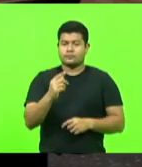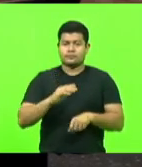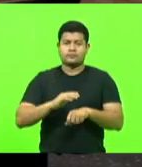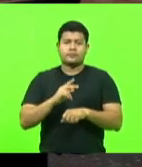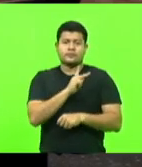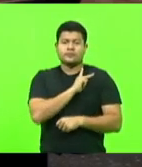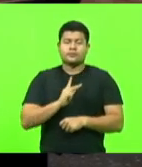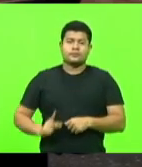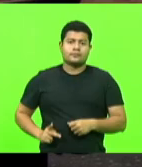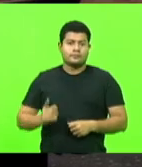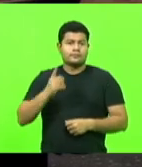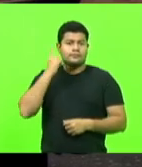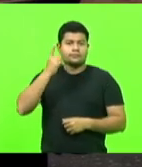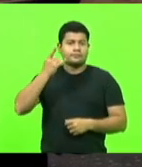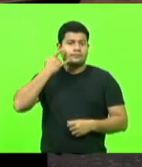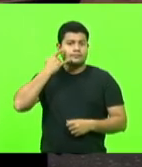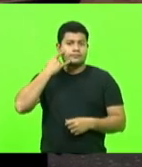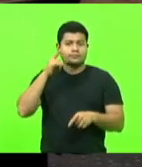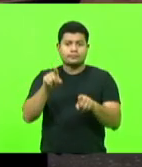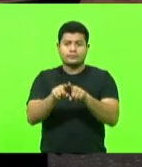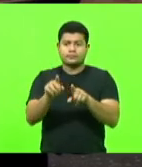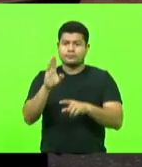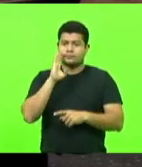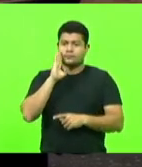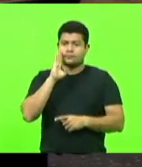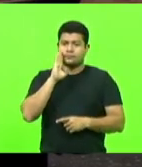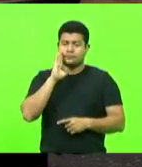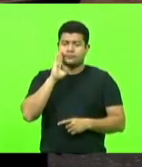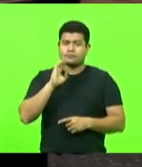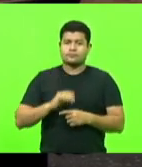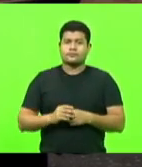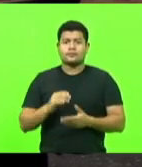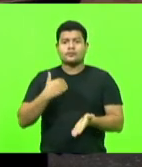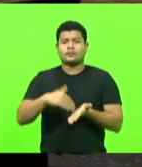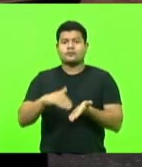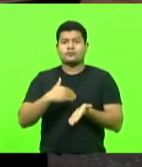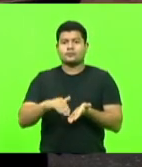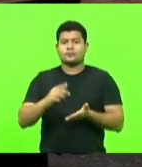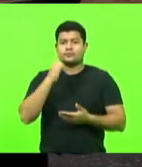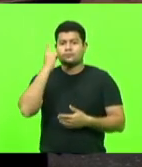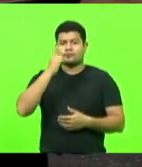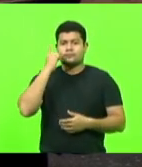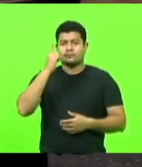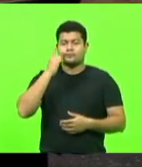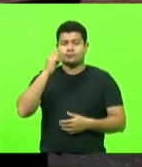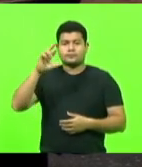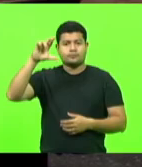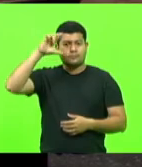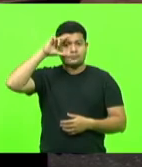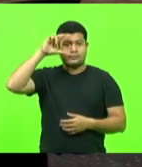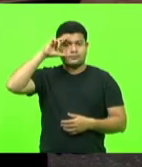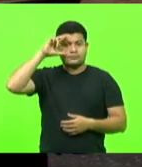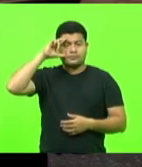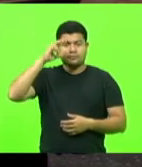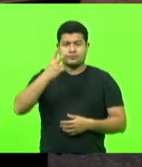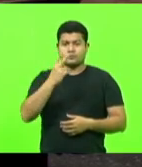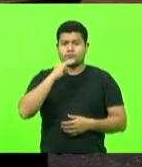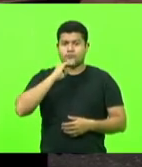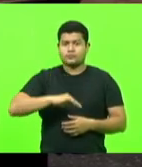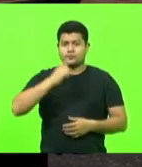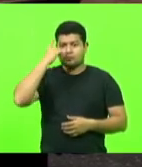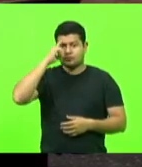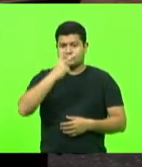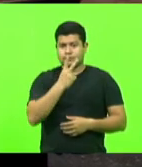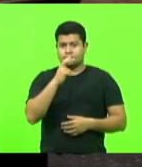deputados Mauro de Nadal e Nilson Berlanda. Secretarias, deputado Ricardo Alba. Às 14h do dia